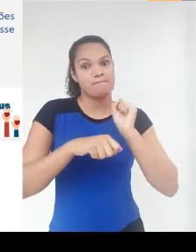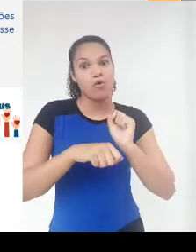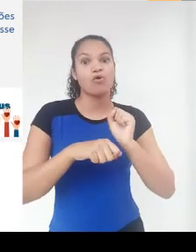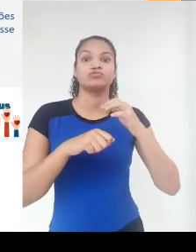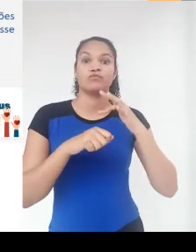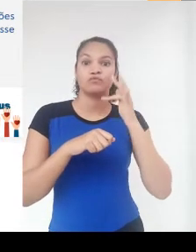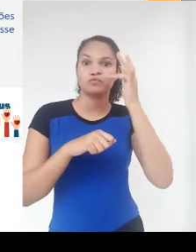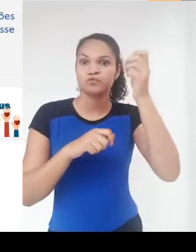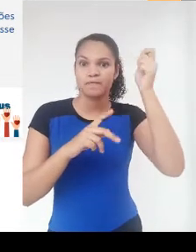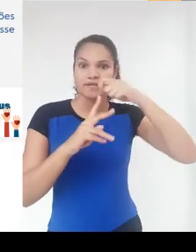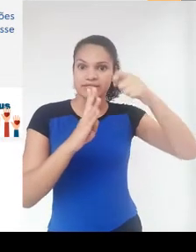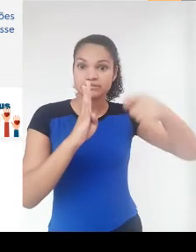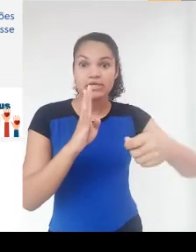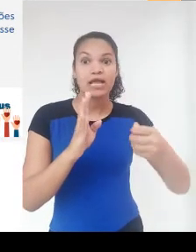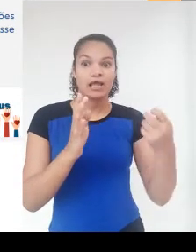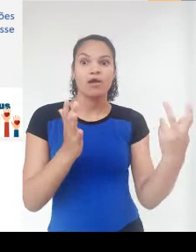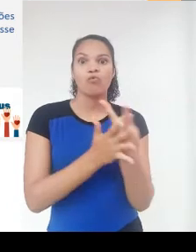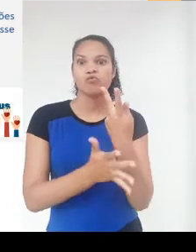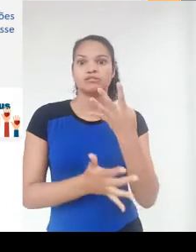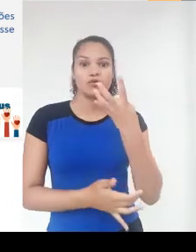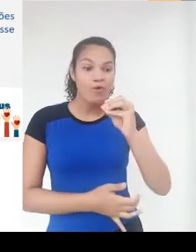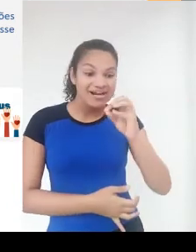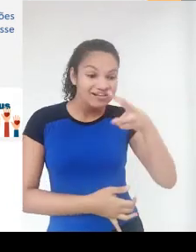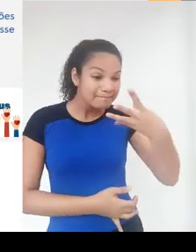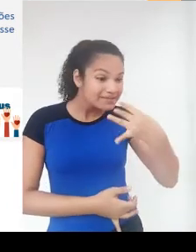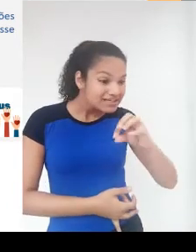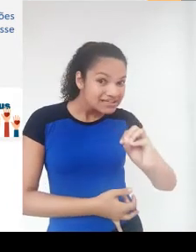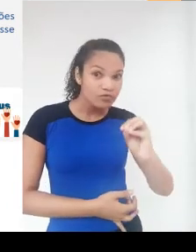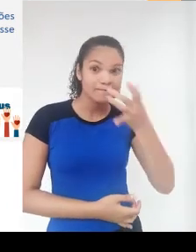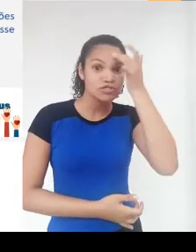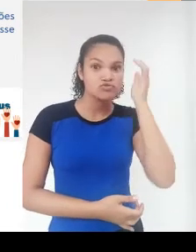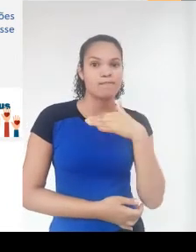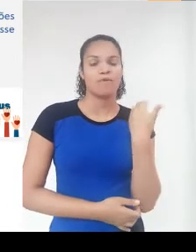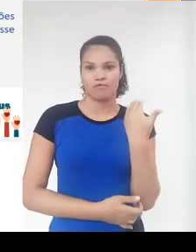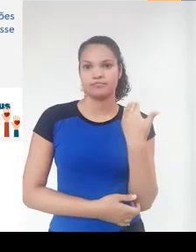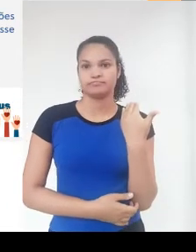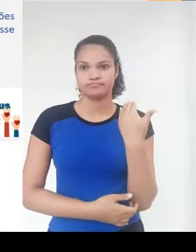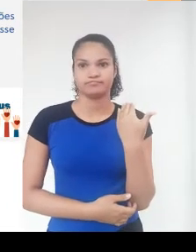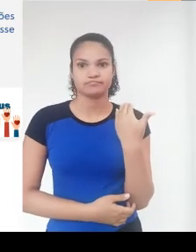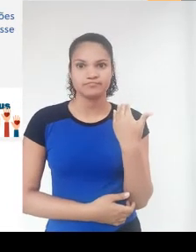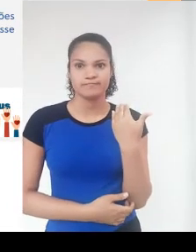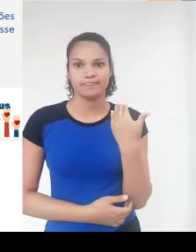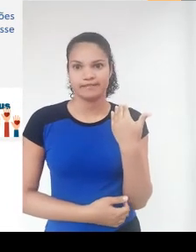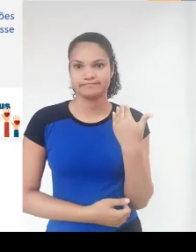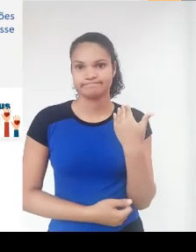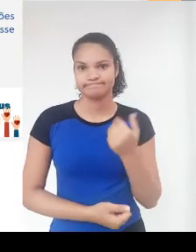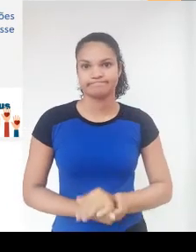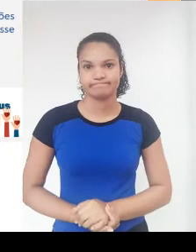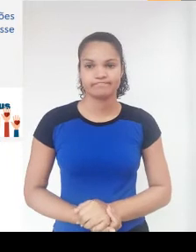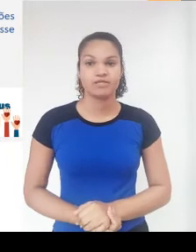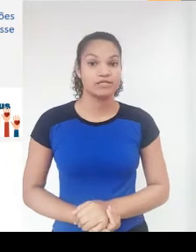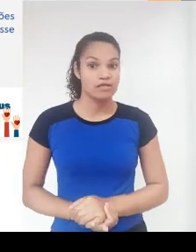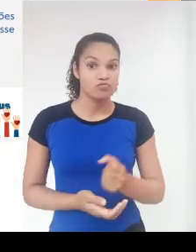próximos meses, causar esse estrago, na saúde pública e matar 40 milhões de pessoas. É um